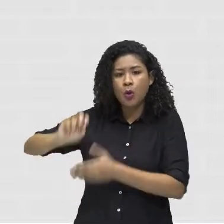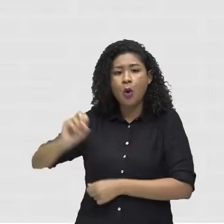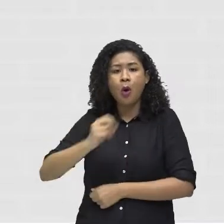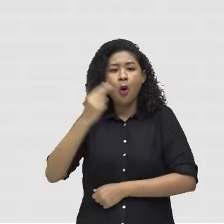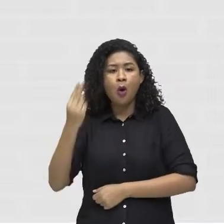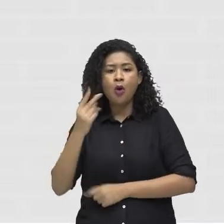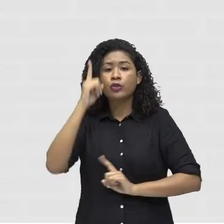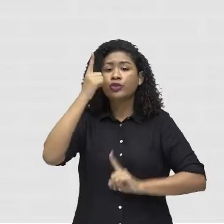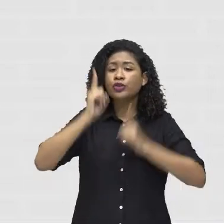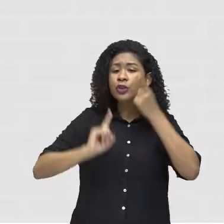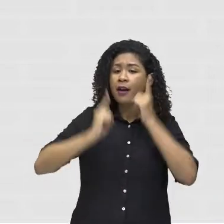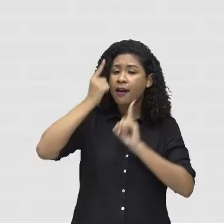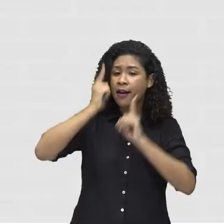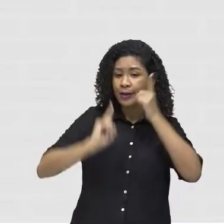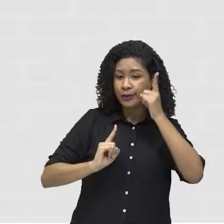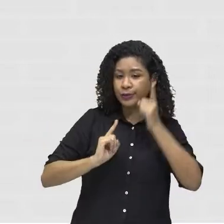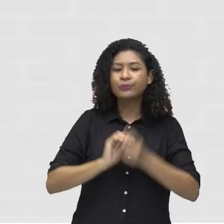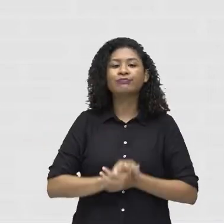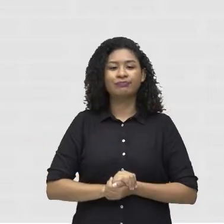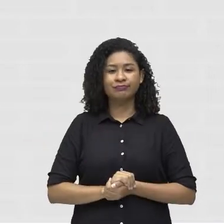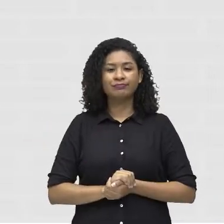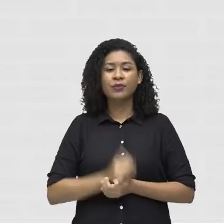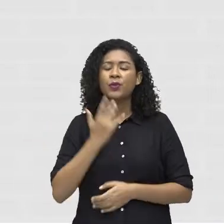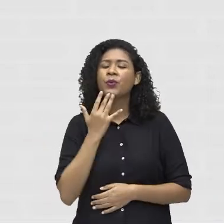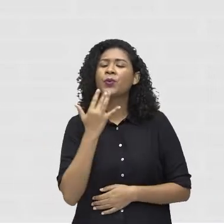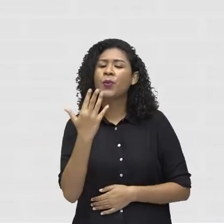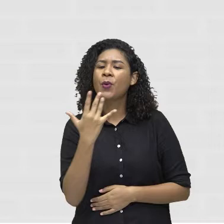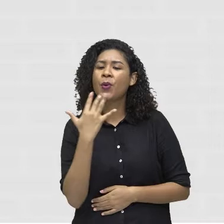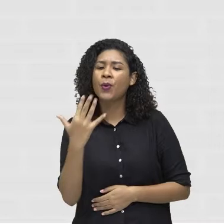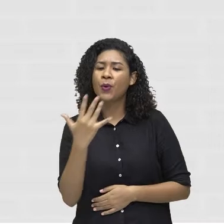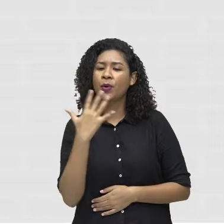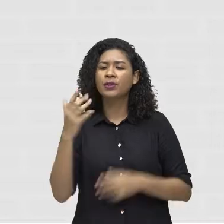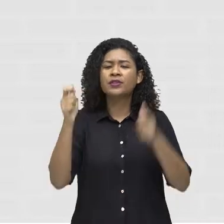formas, símbolos, tudo isso são formas de você